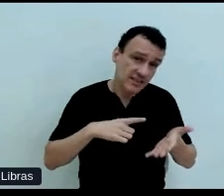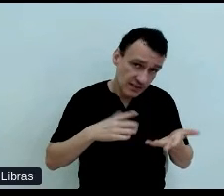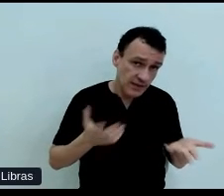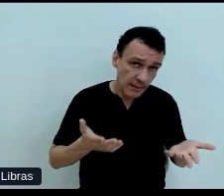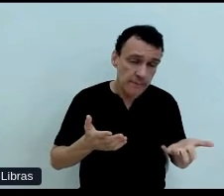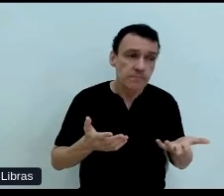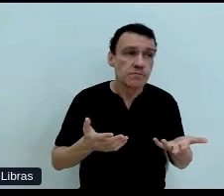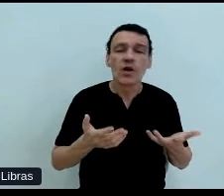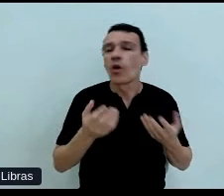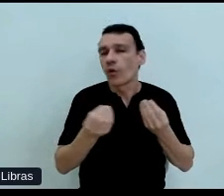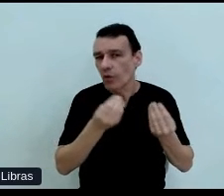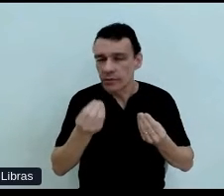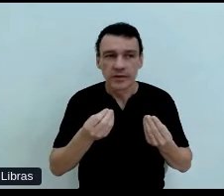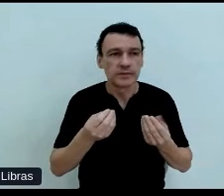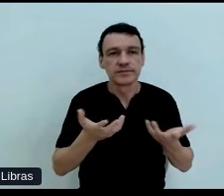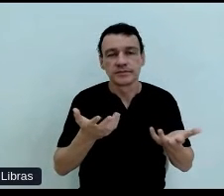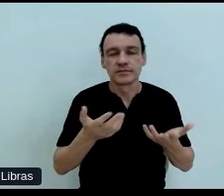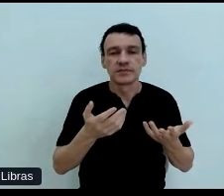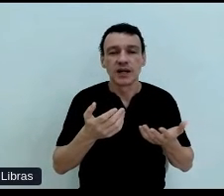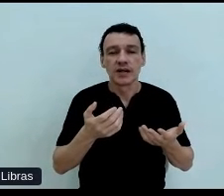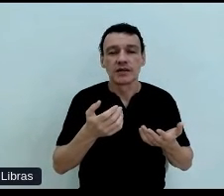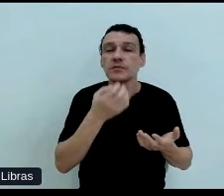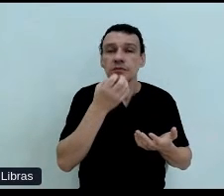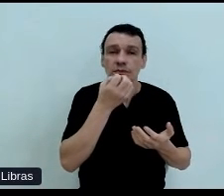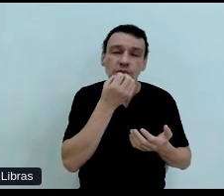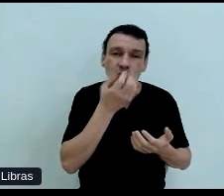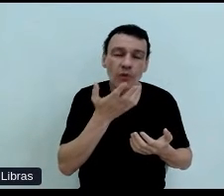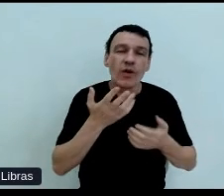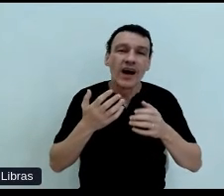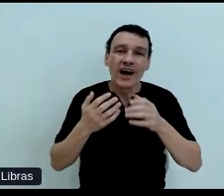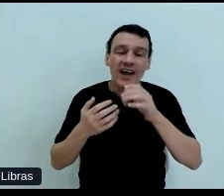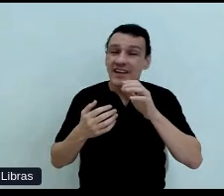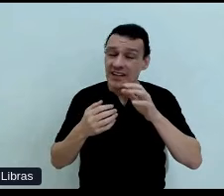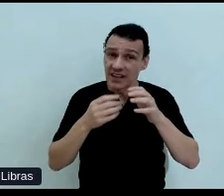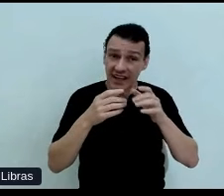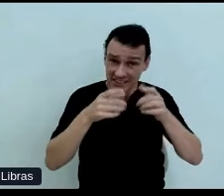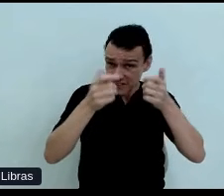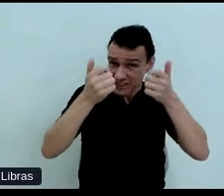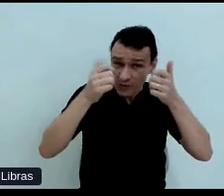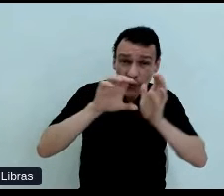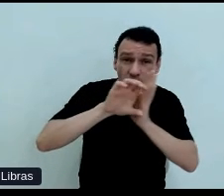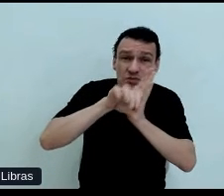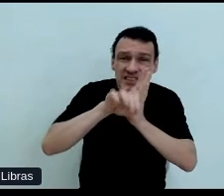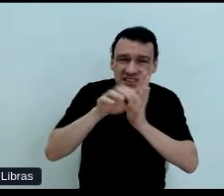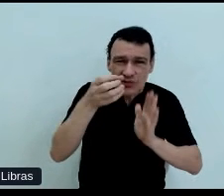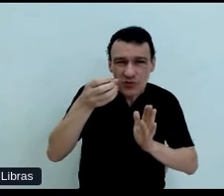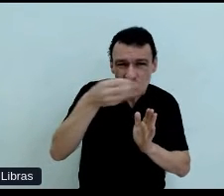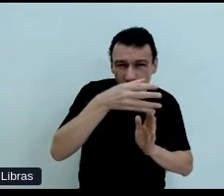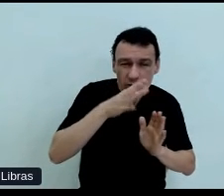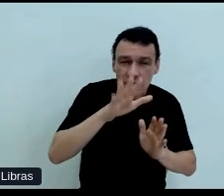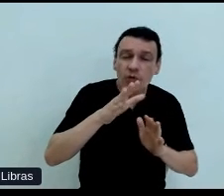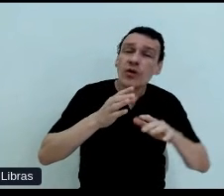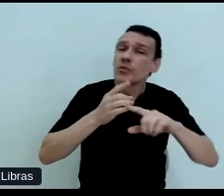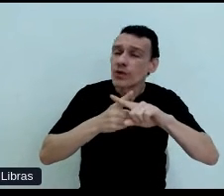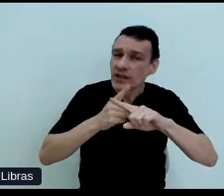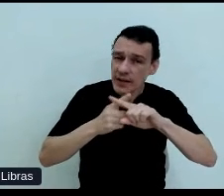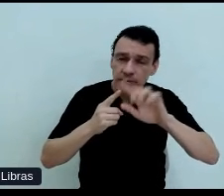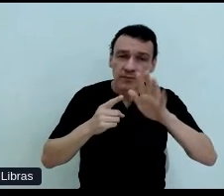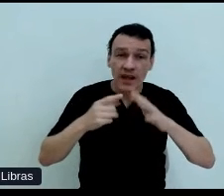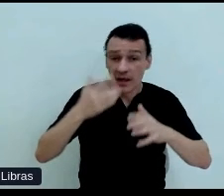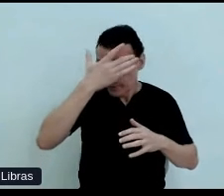que interação com o meio? Ela produz, né? Aí sim, a gente tem as